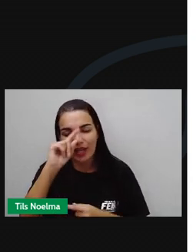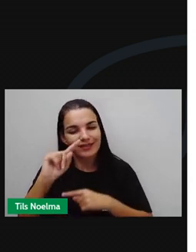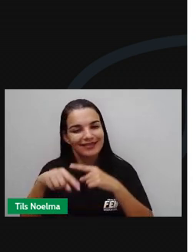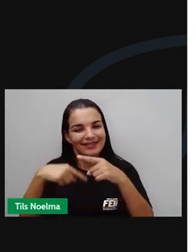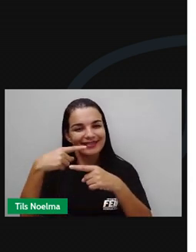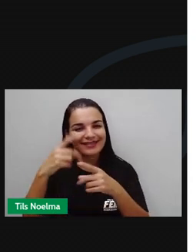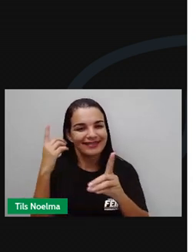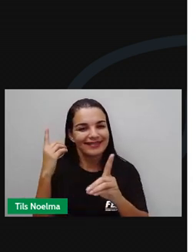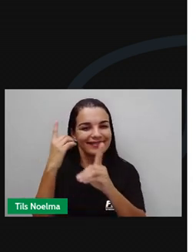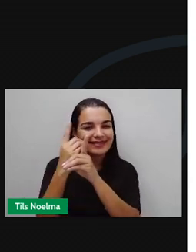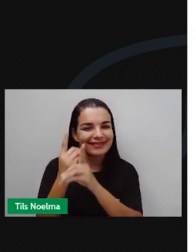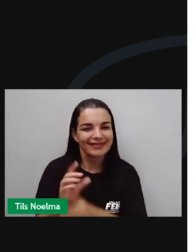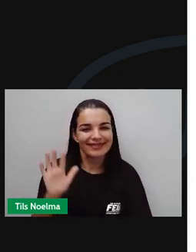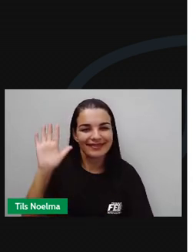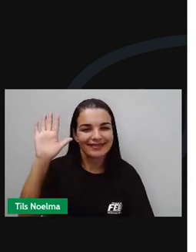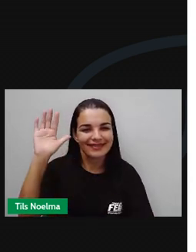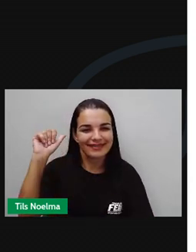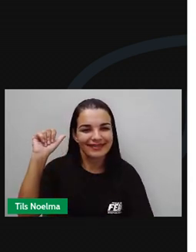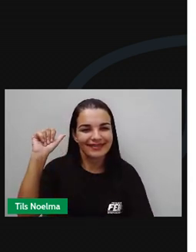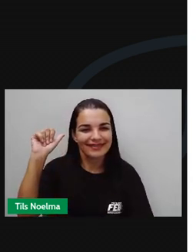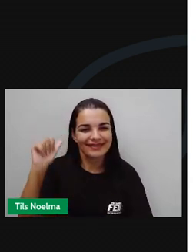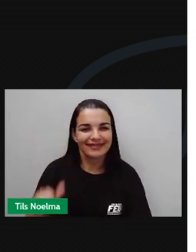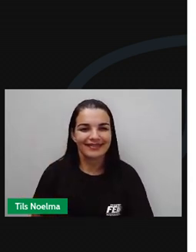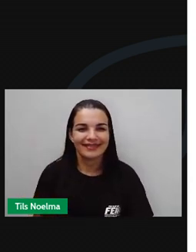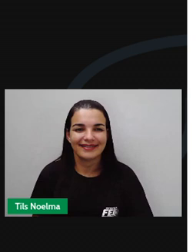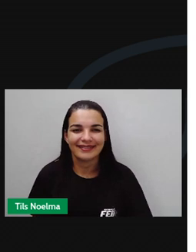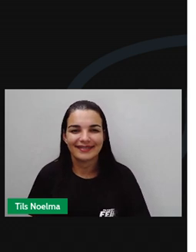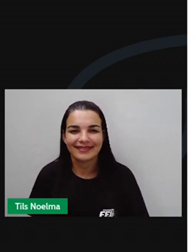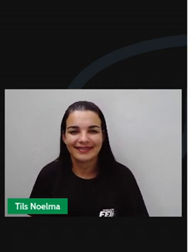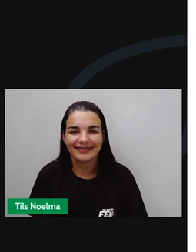no próximo encontro com novos temas. Até lá!